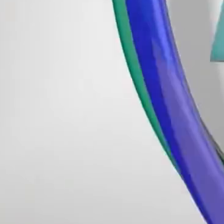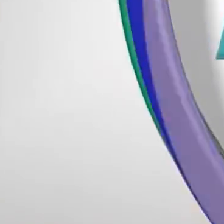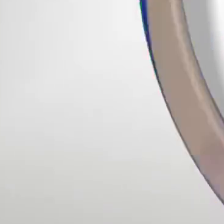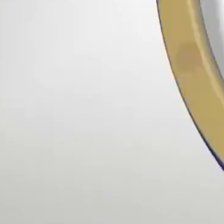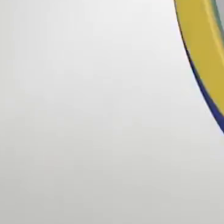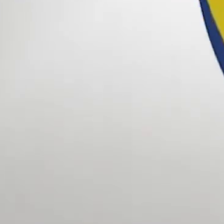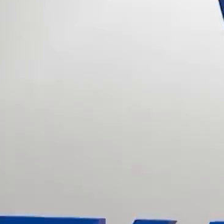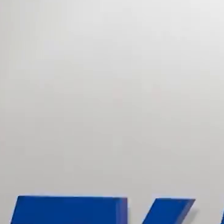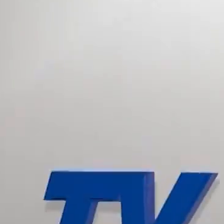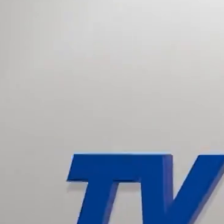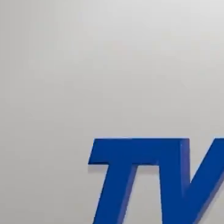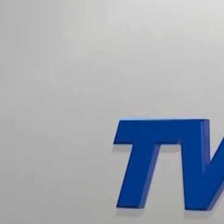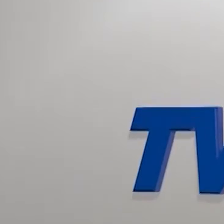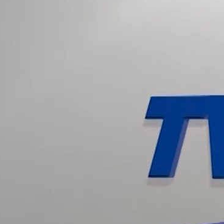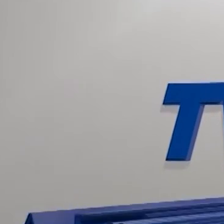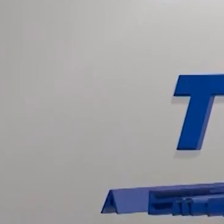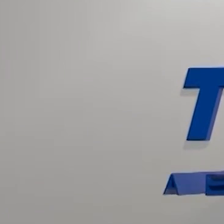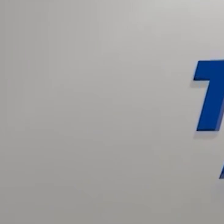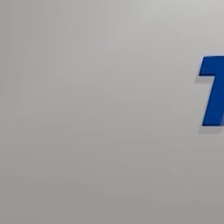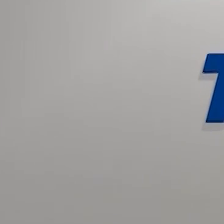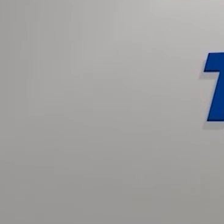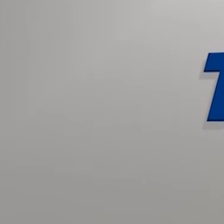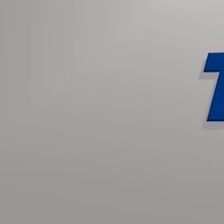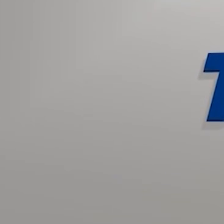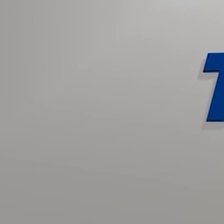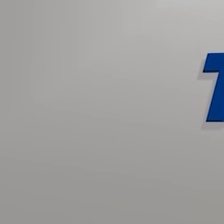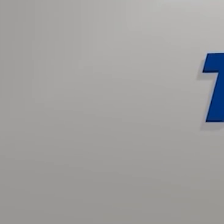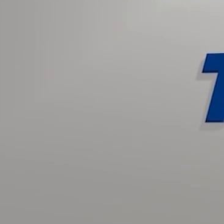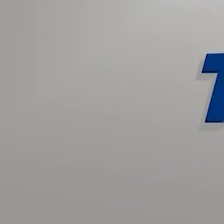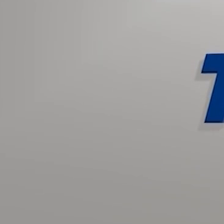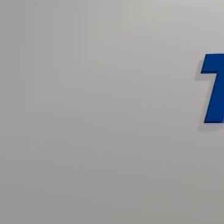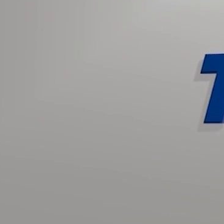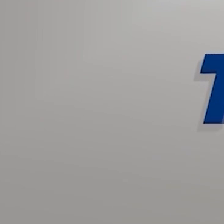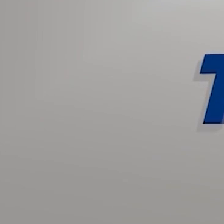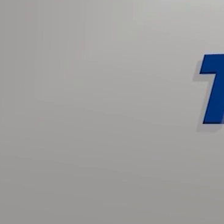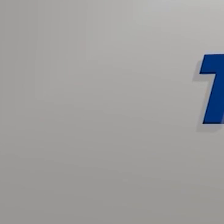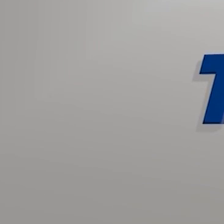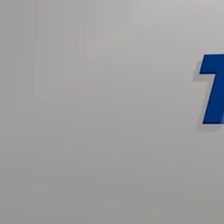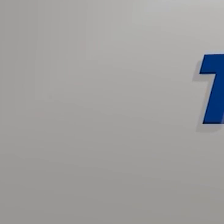TV Fortaleza, a emissora da Casa do Povo.